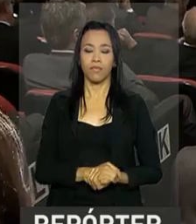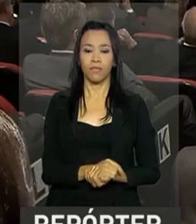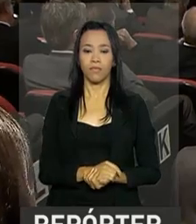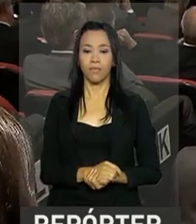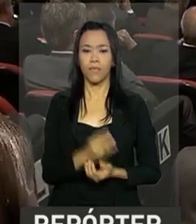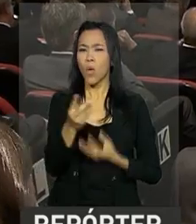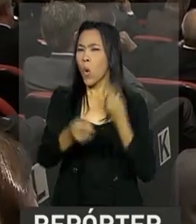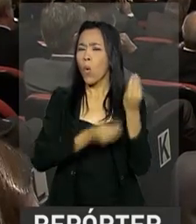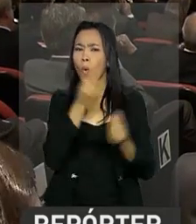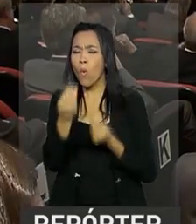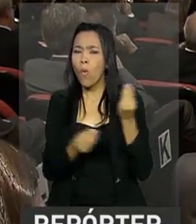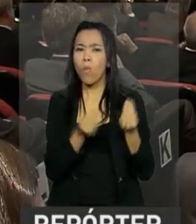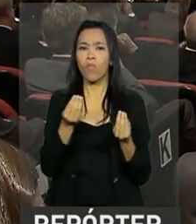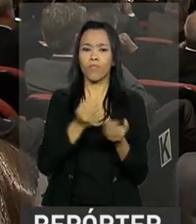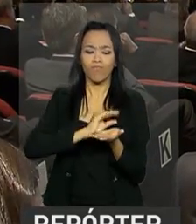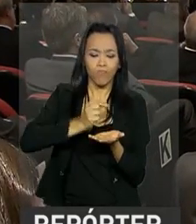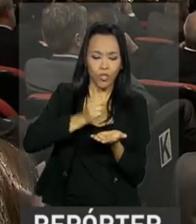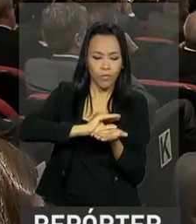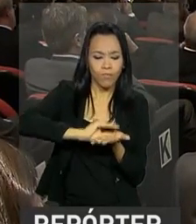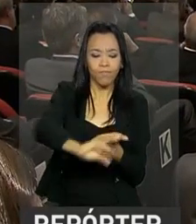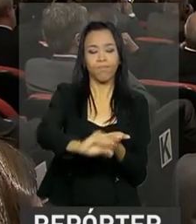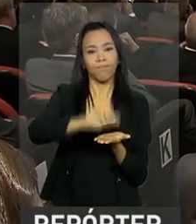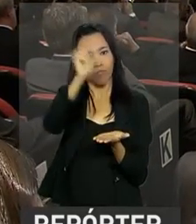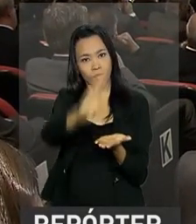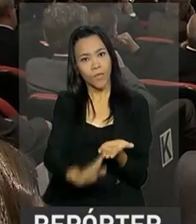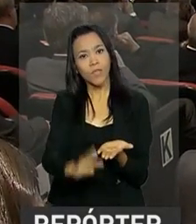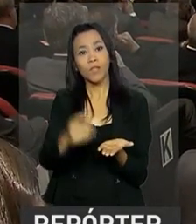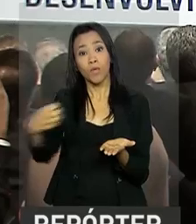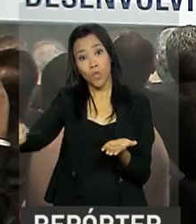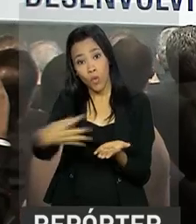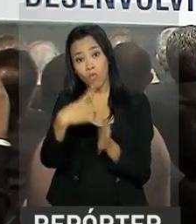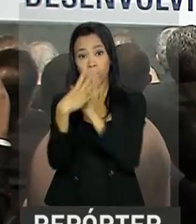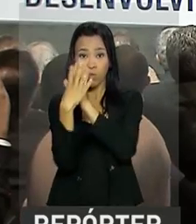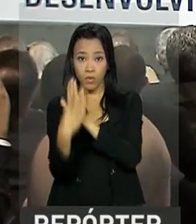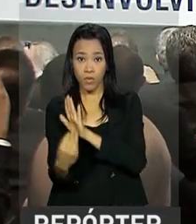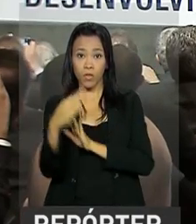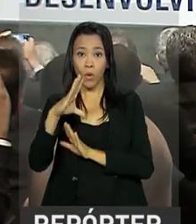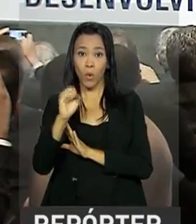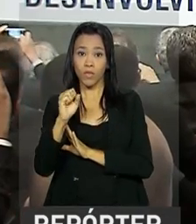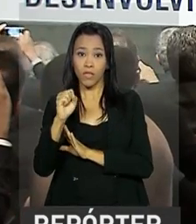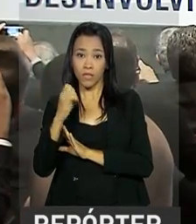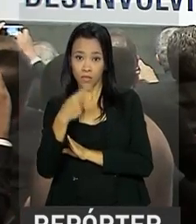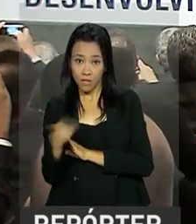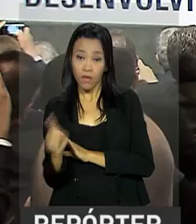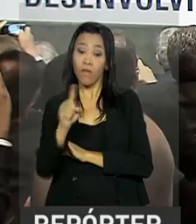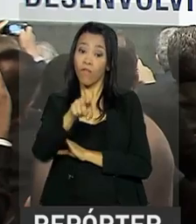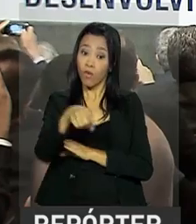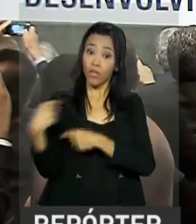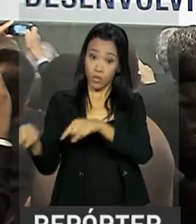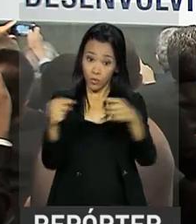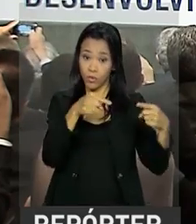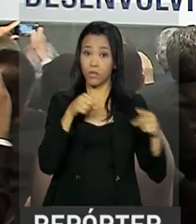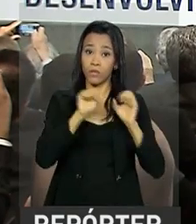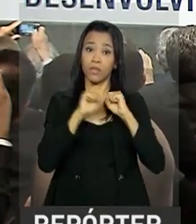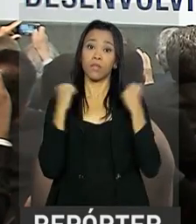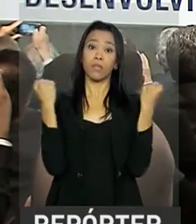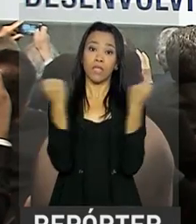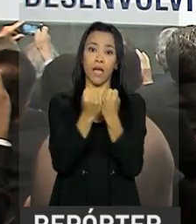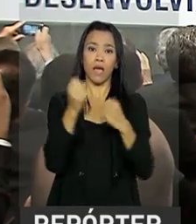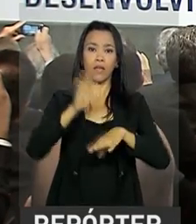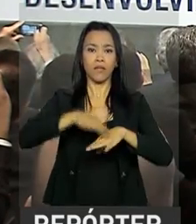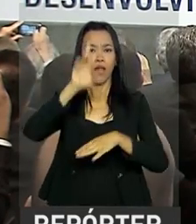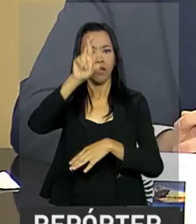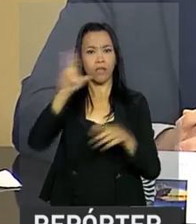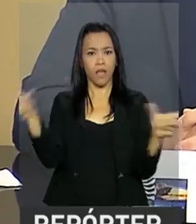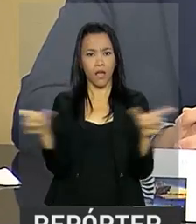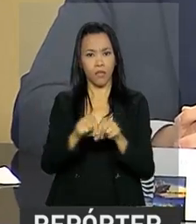Como atrair investimentos e eliminar entraves para as novas concessões? O assunto foi discutido durante o seminário realizado pela Confederação Nacional